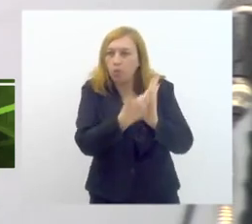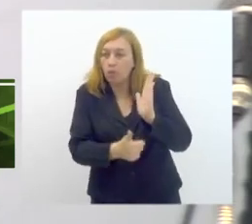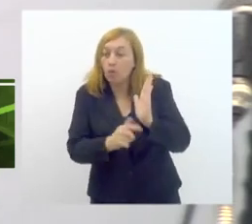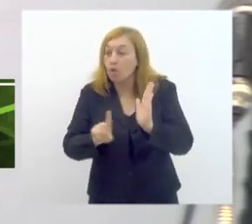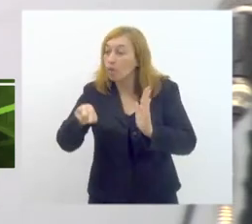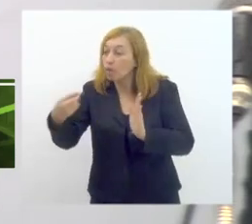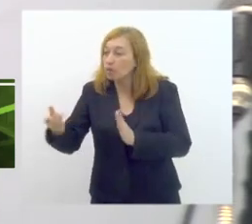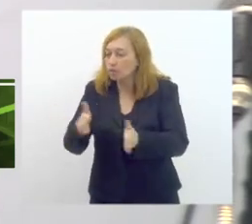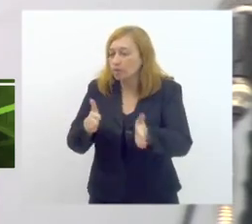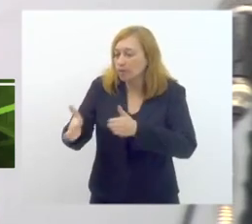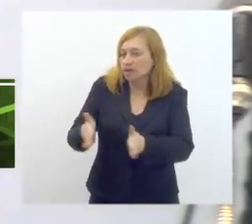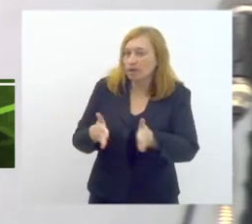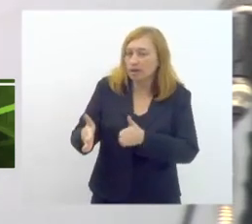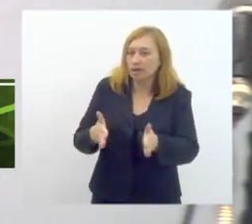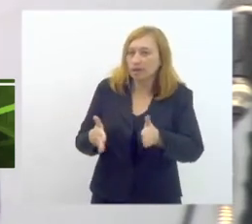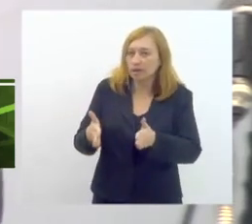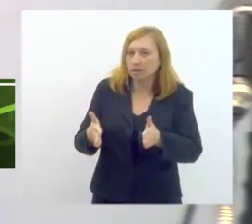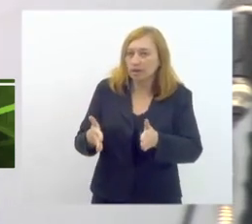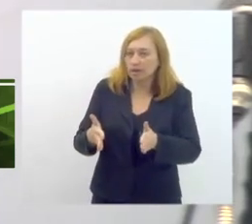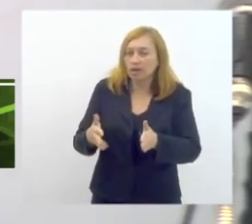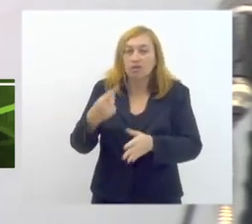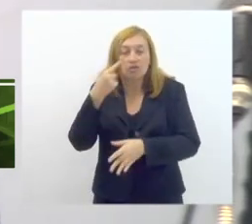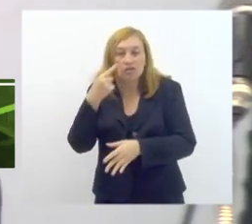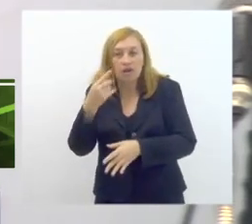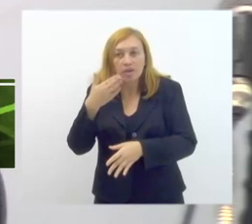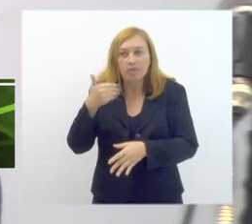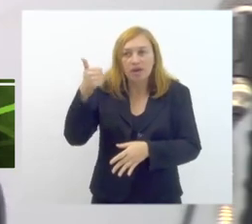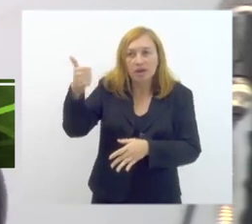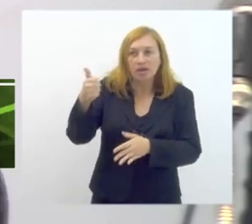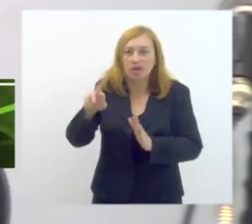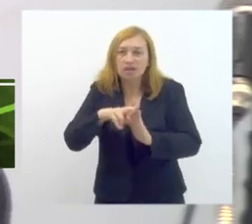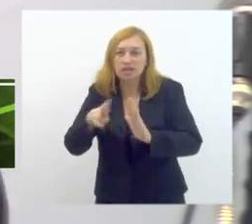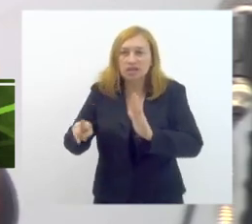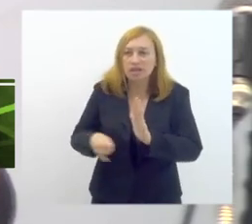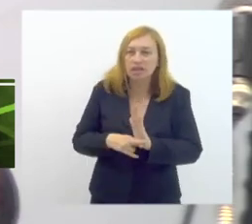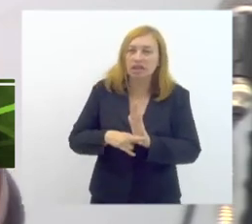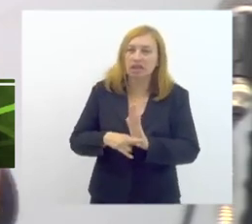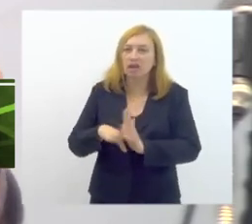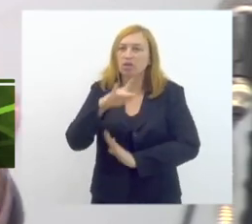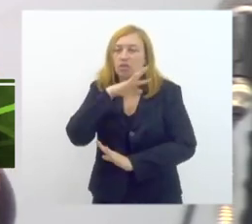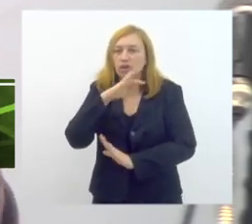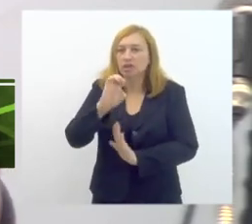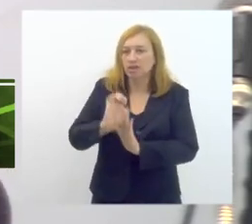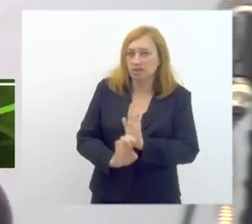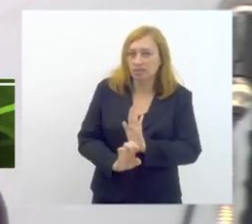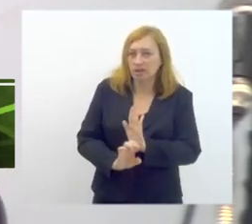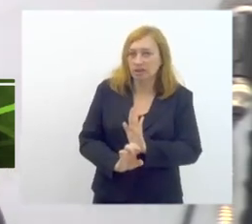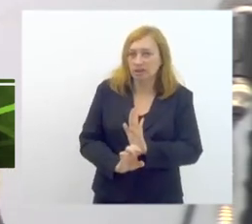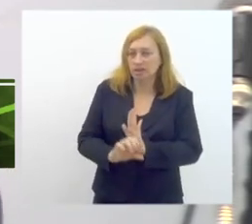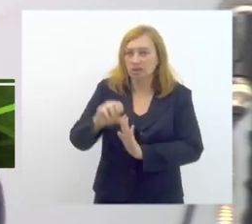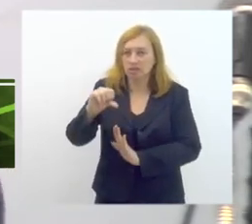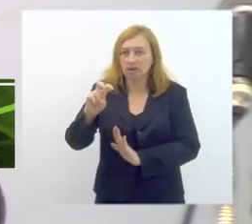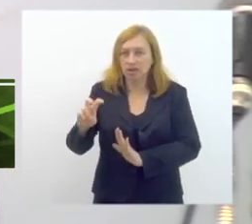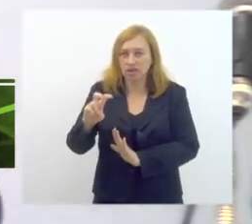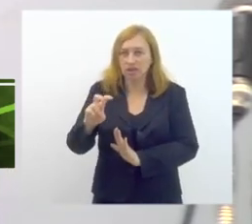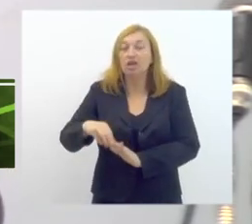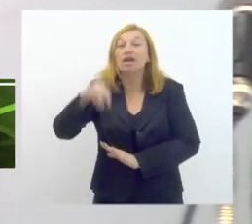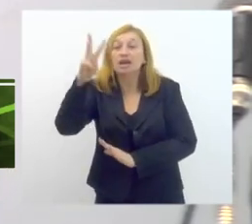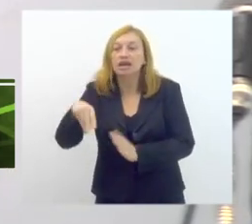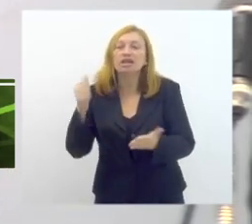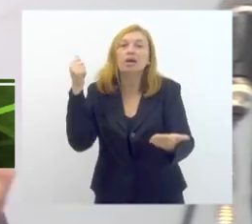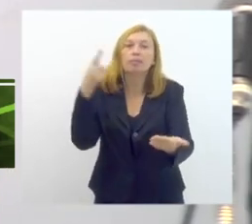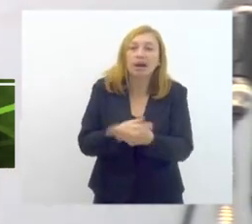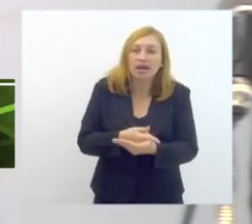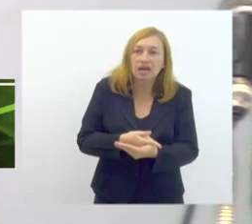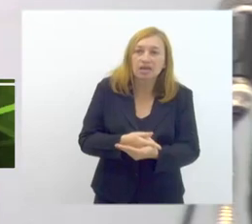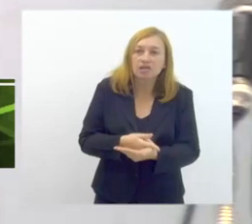período para destravar e rever essa regra draconiana da Emenda Constitucional 95. Quem está pagando a